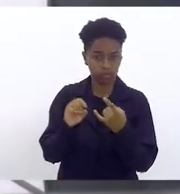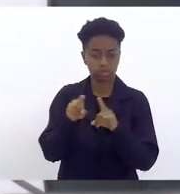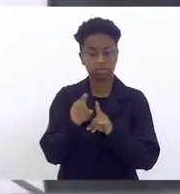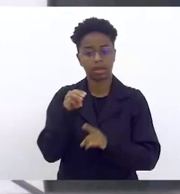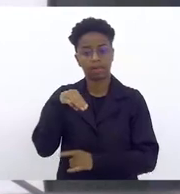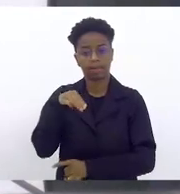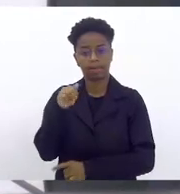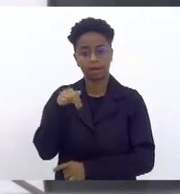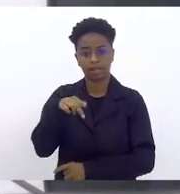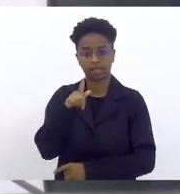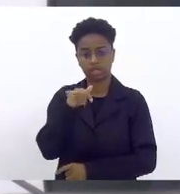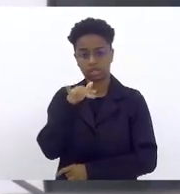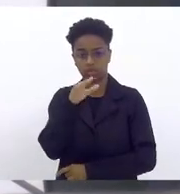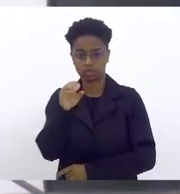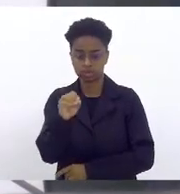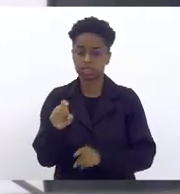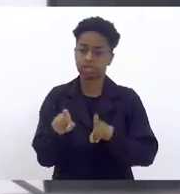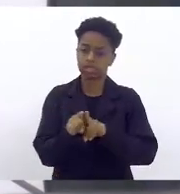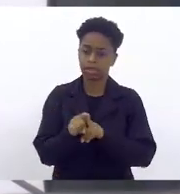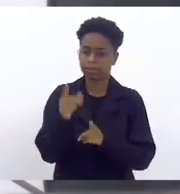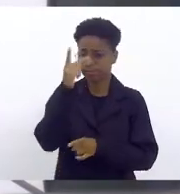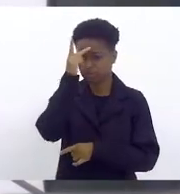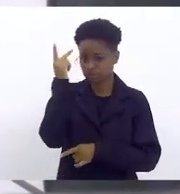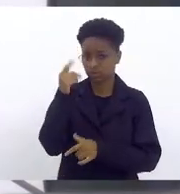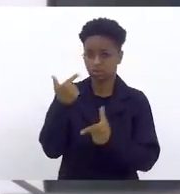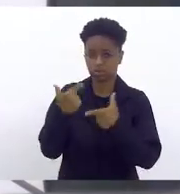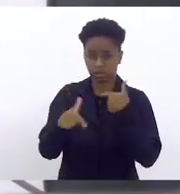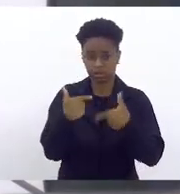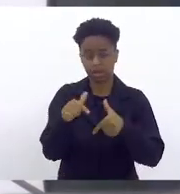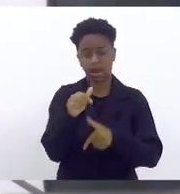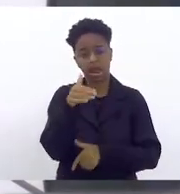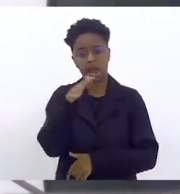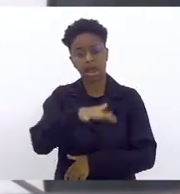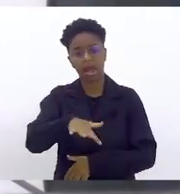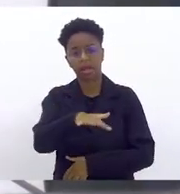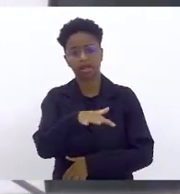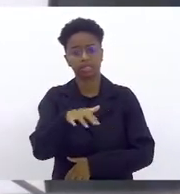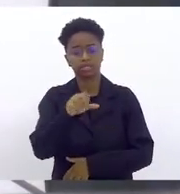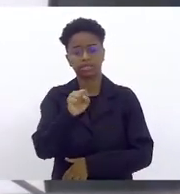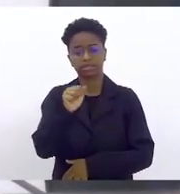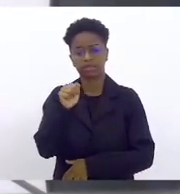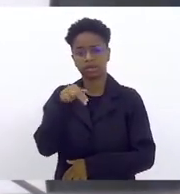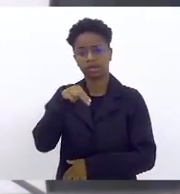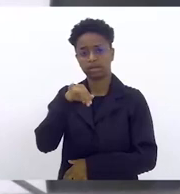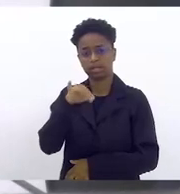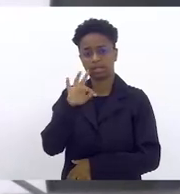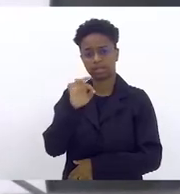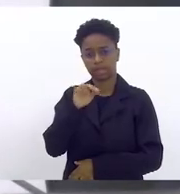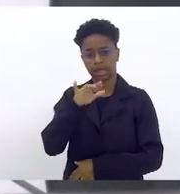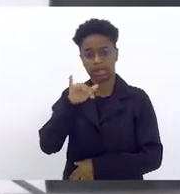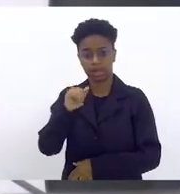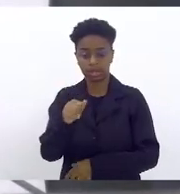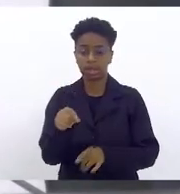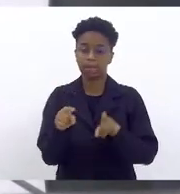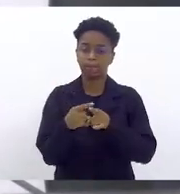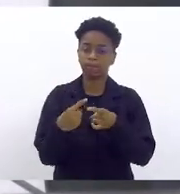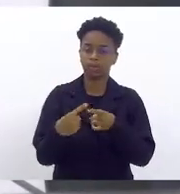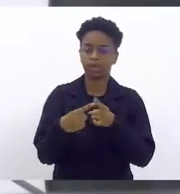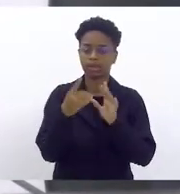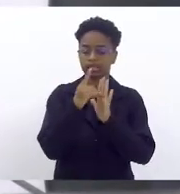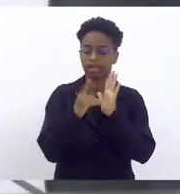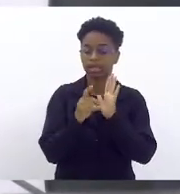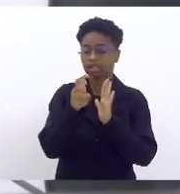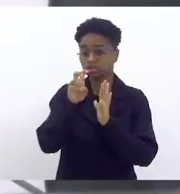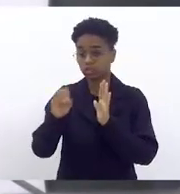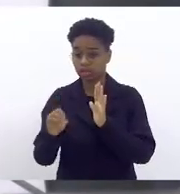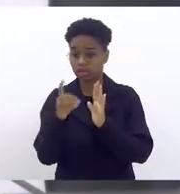a luta de muito sanitaristas eu quero lembrar um aqui Mário Vítor de Assis Pacheco que nos anos 50 e 60 eram